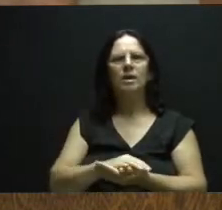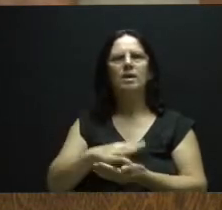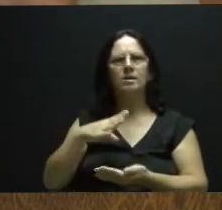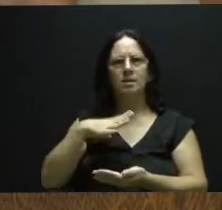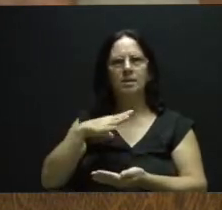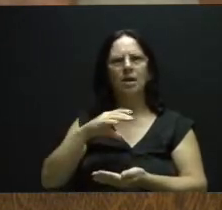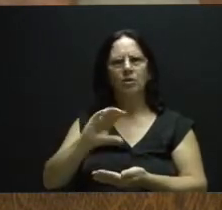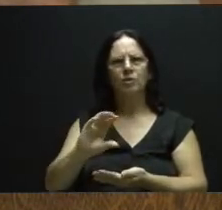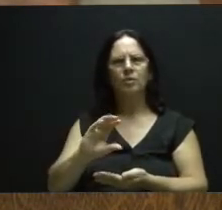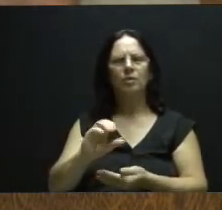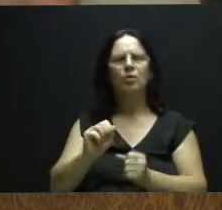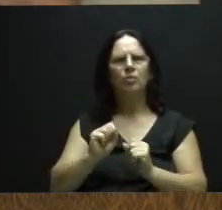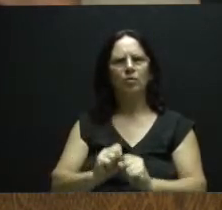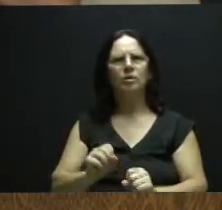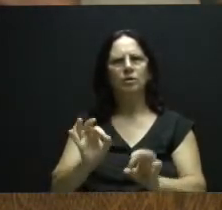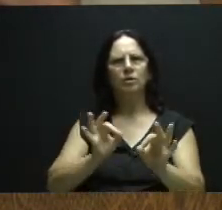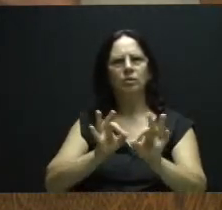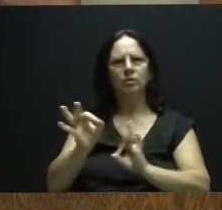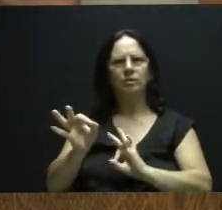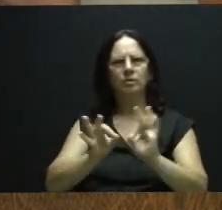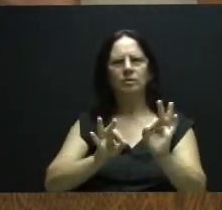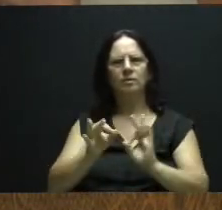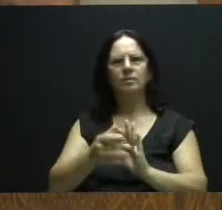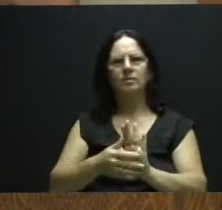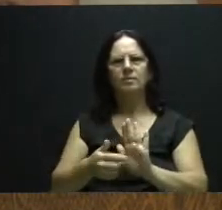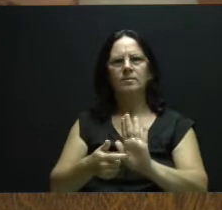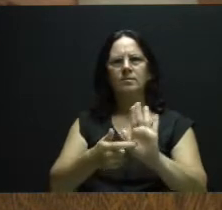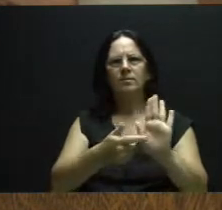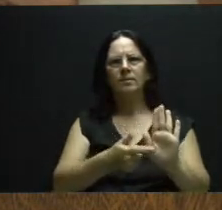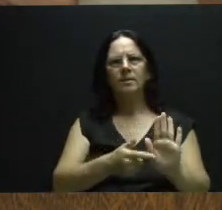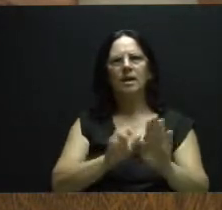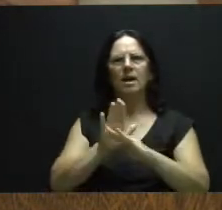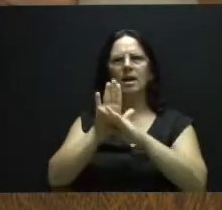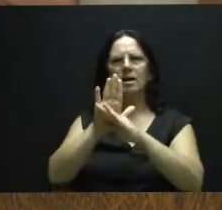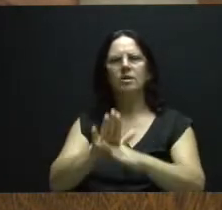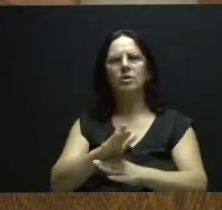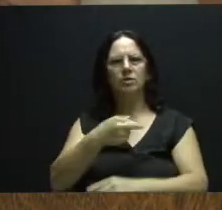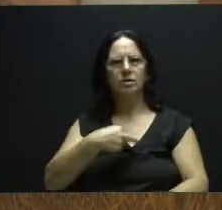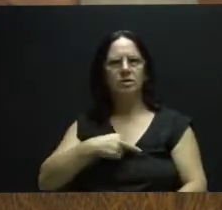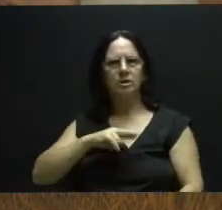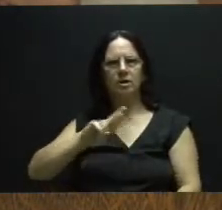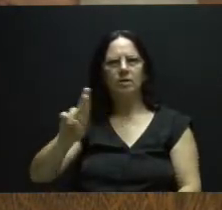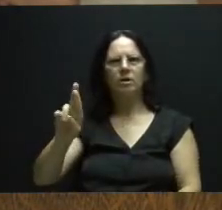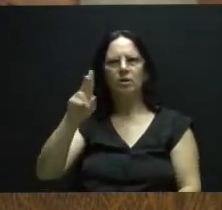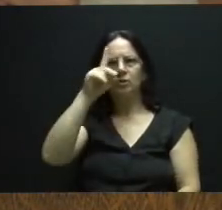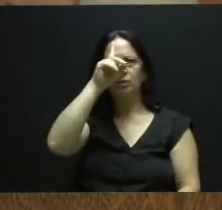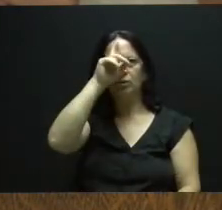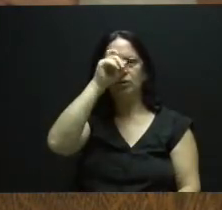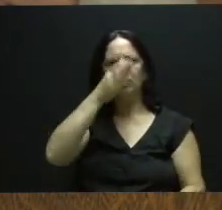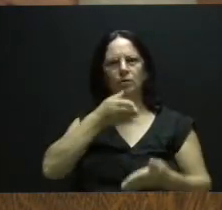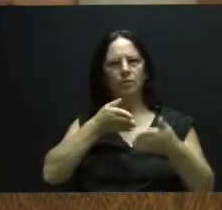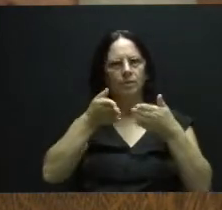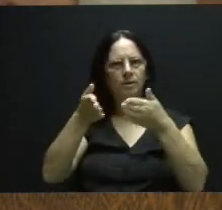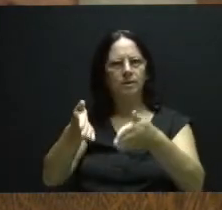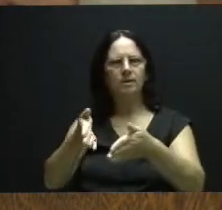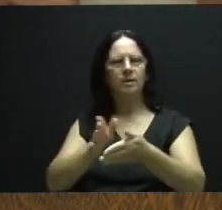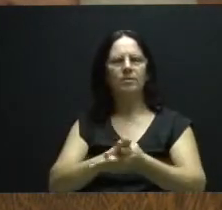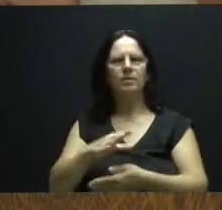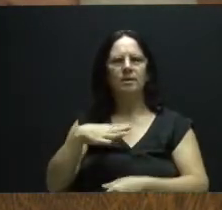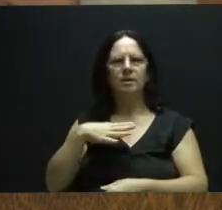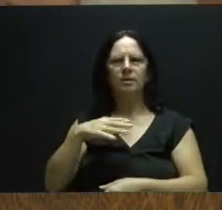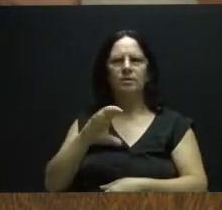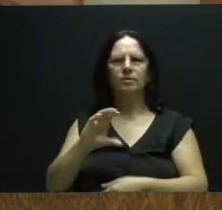venha a regulamentar a apresentação e assistência religiosa nos hospitais sediados no município